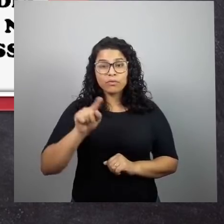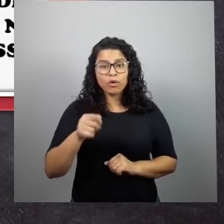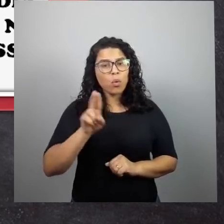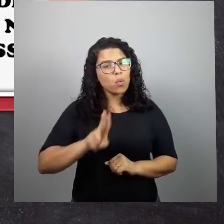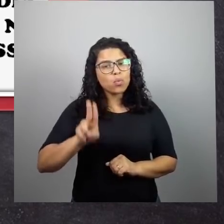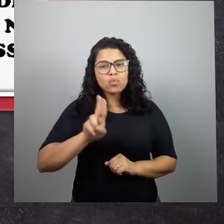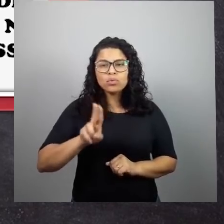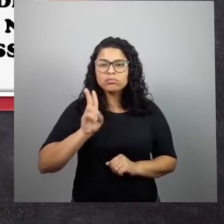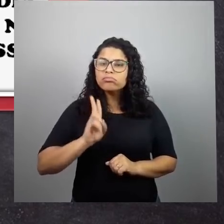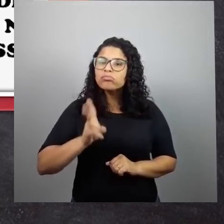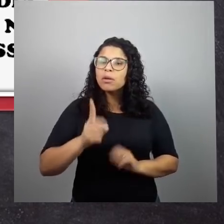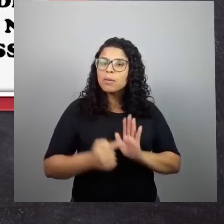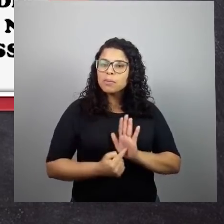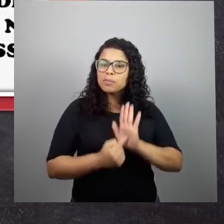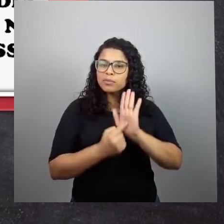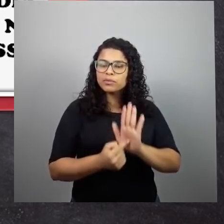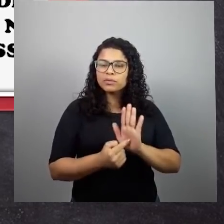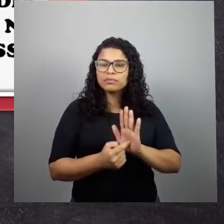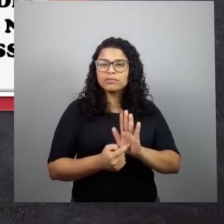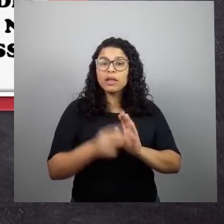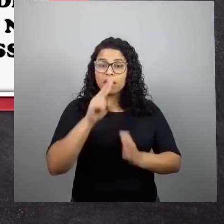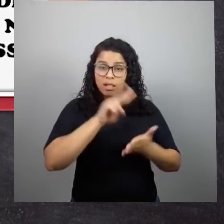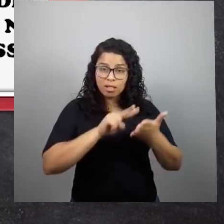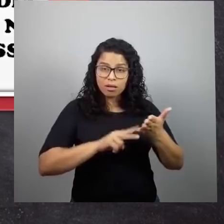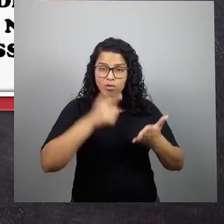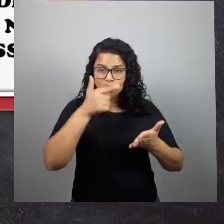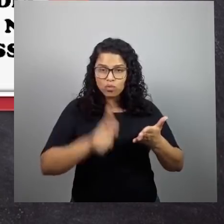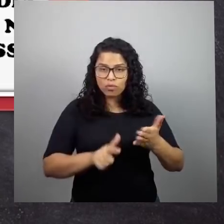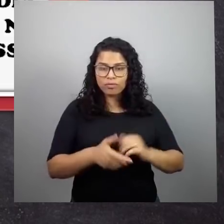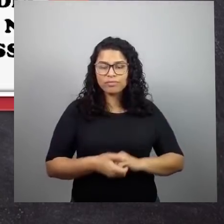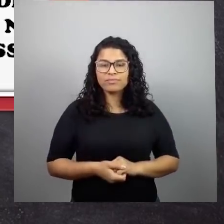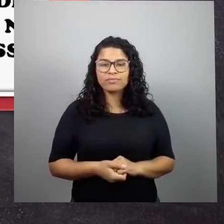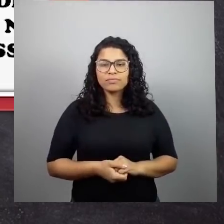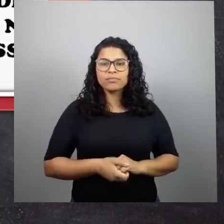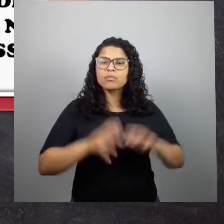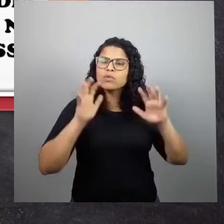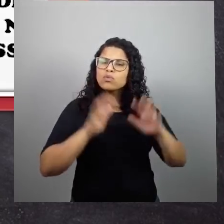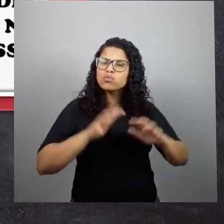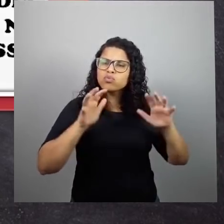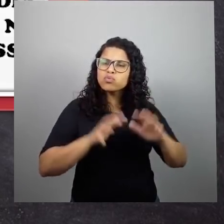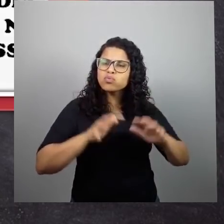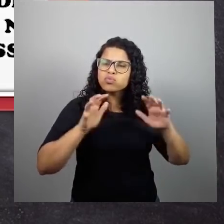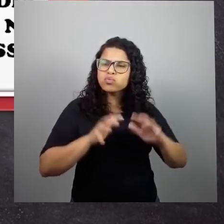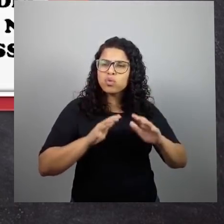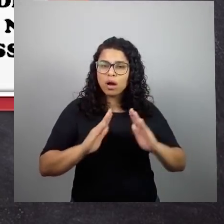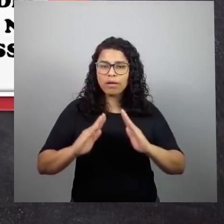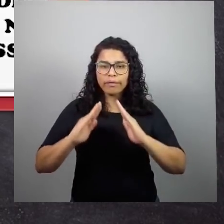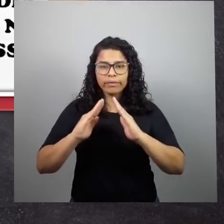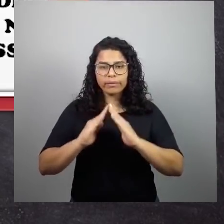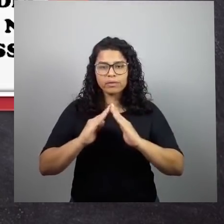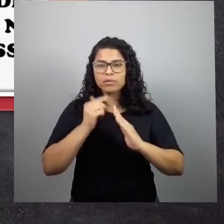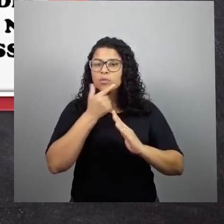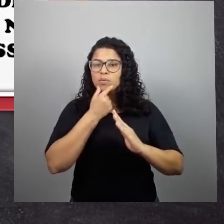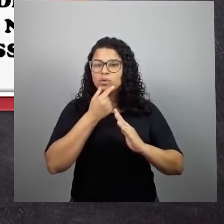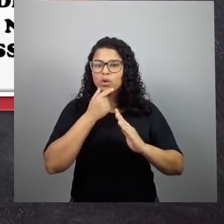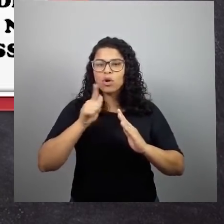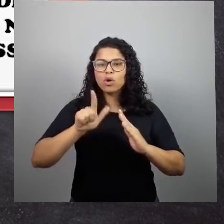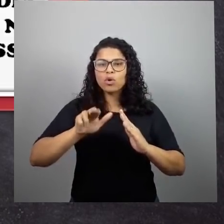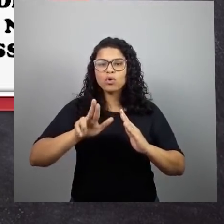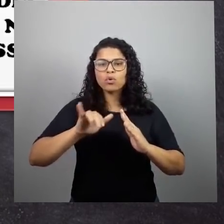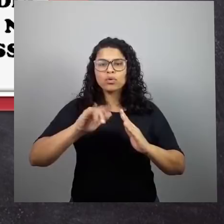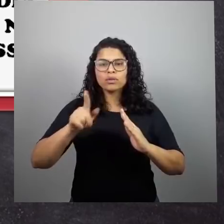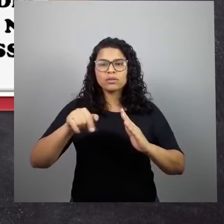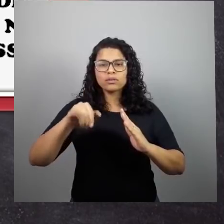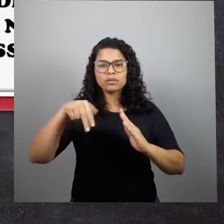indicar. Então, eu vou ler de novo a frase. Por causa da chuva forte, a casa do Luizinho teve